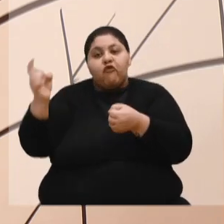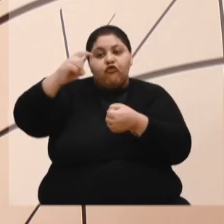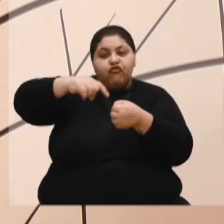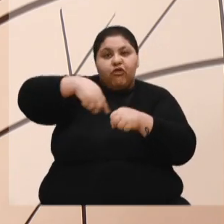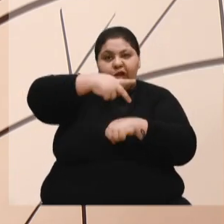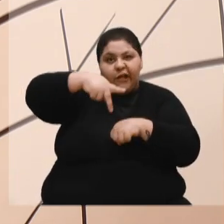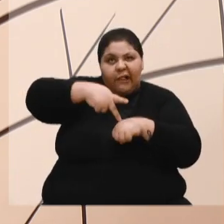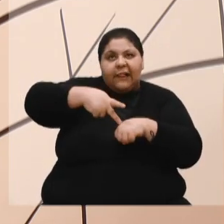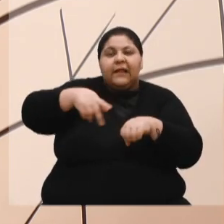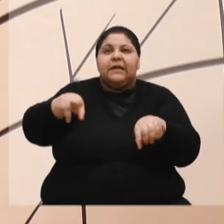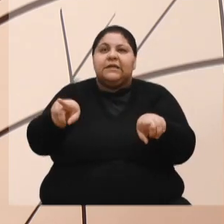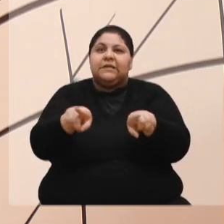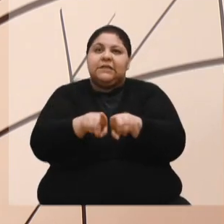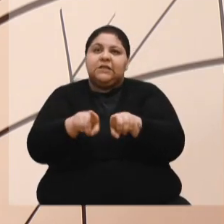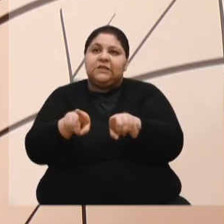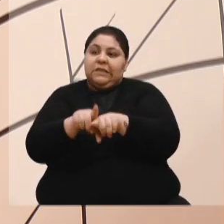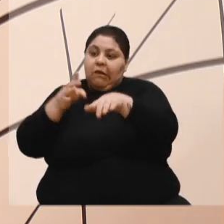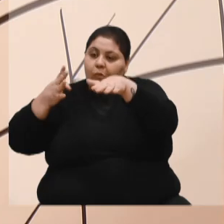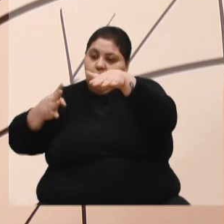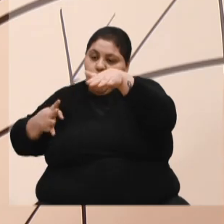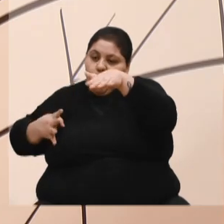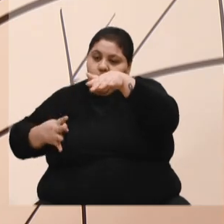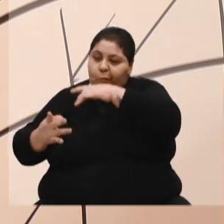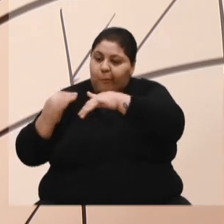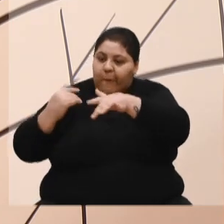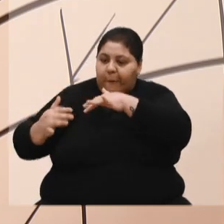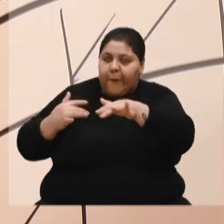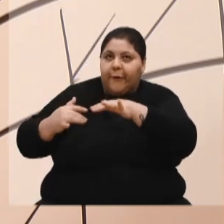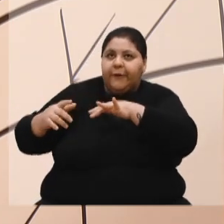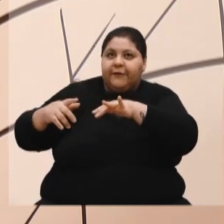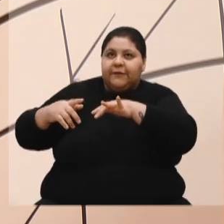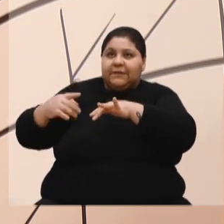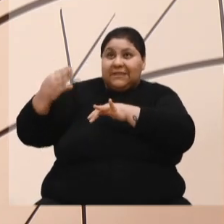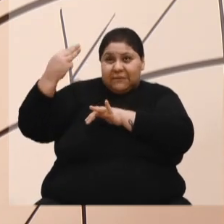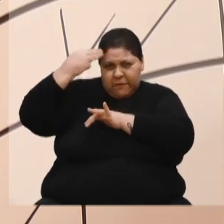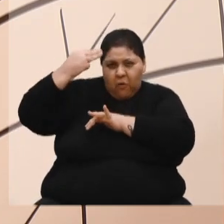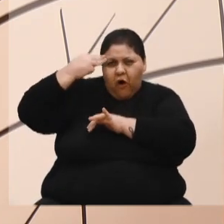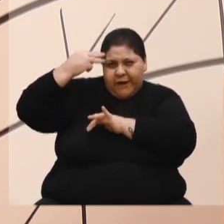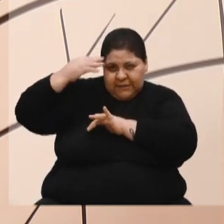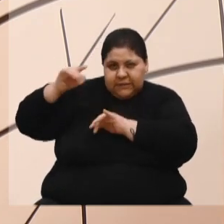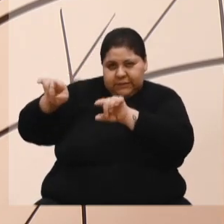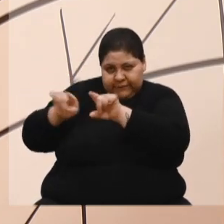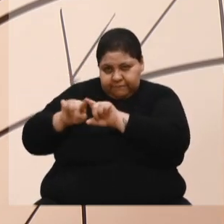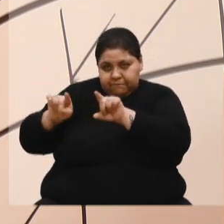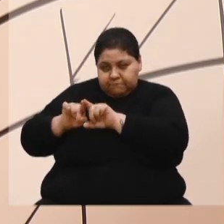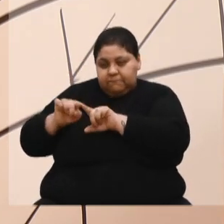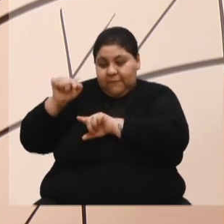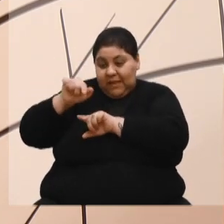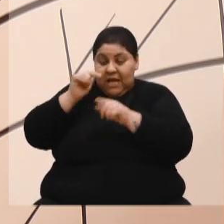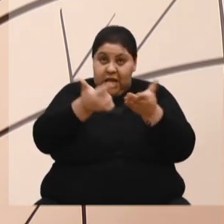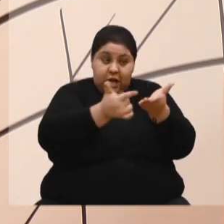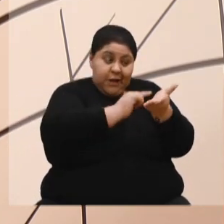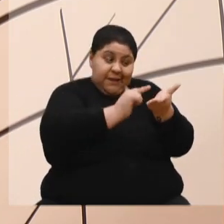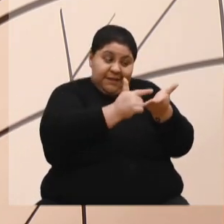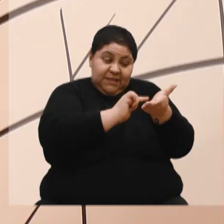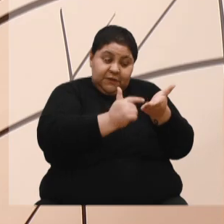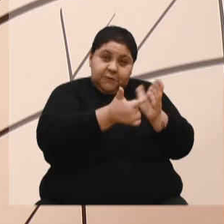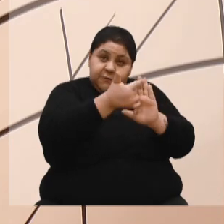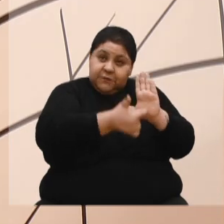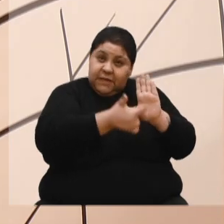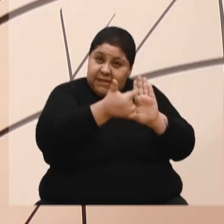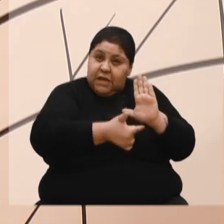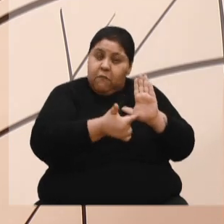elas acabam produzindo um deslocamento em suas próprias memórias. E esse livro, ele de alguma